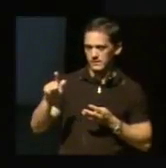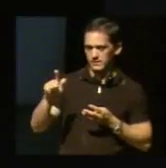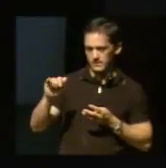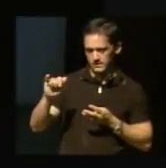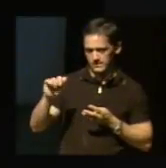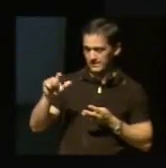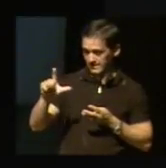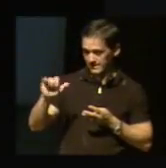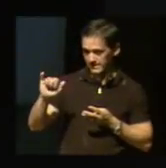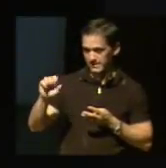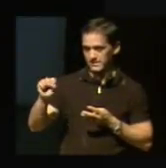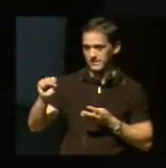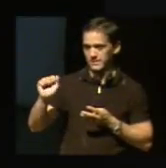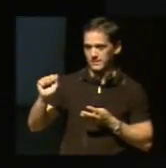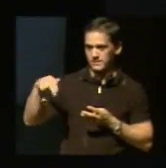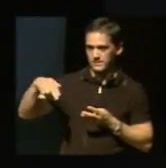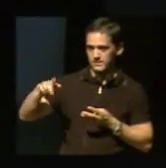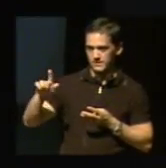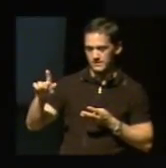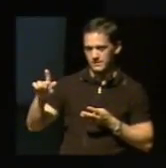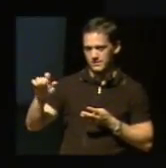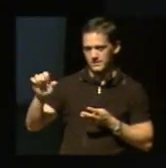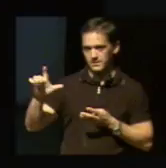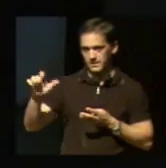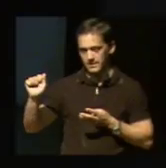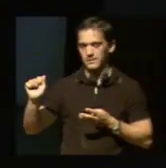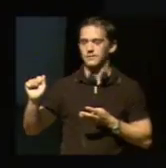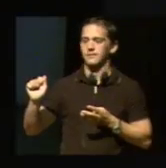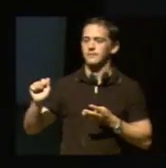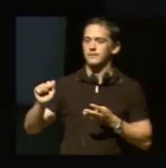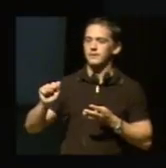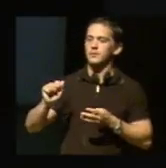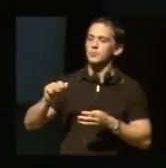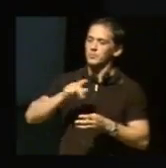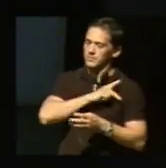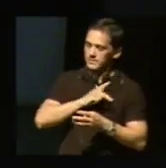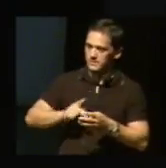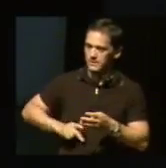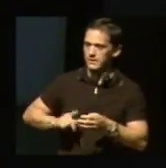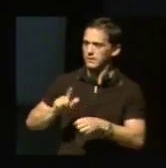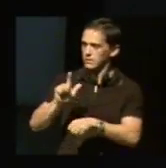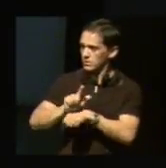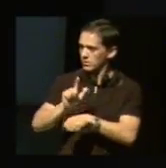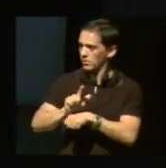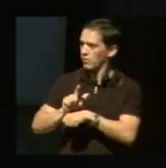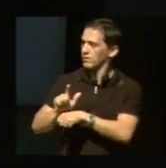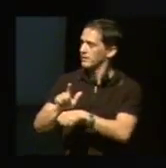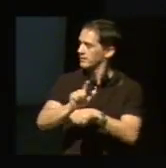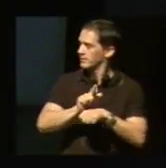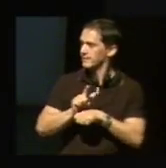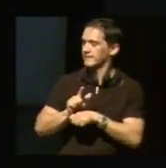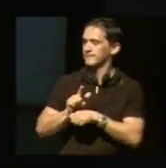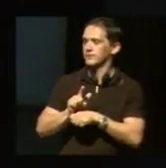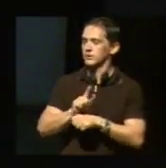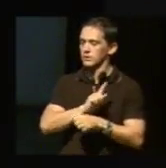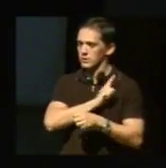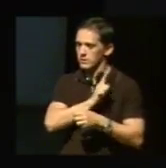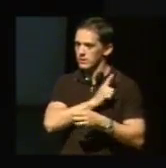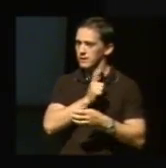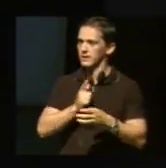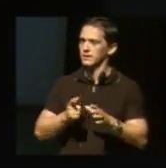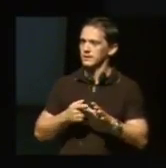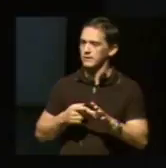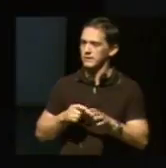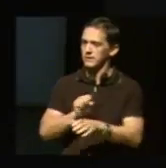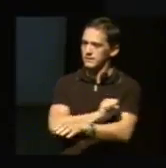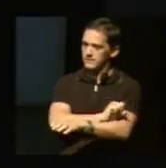que é gerente da Educação de Ação Social, ao presidente do Sindilojas, o Denério, ao gerente do